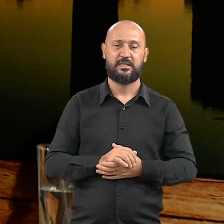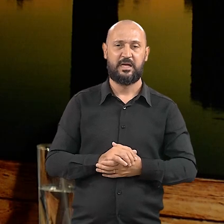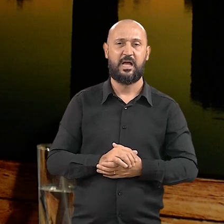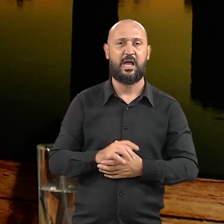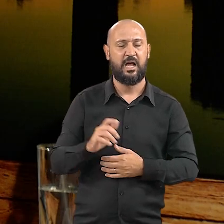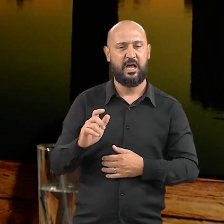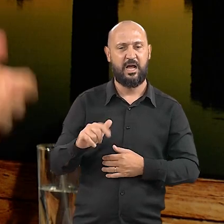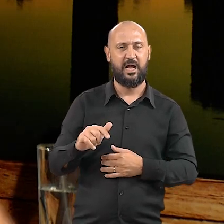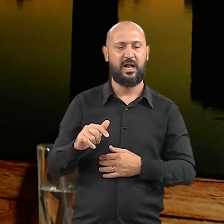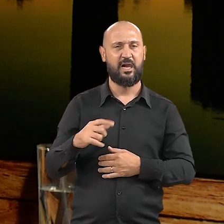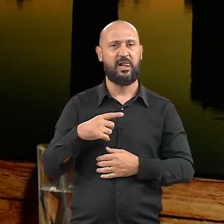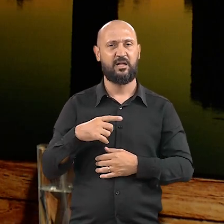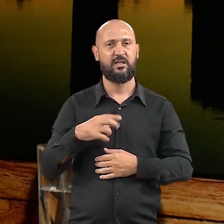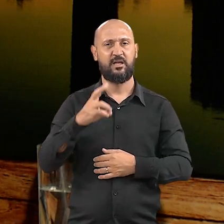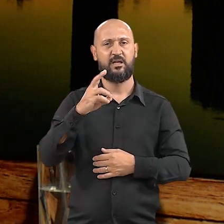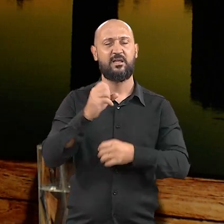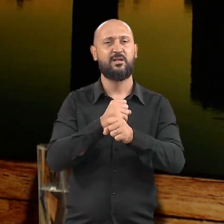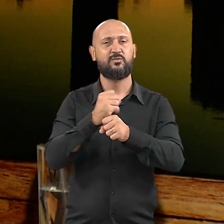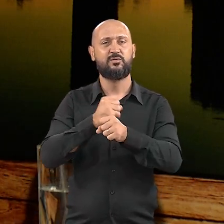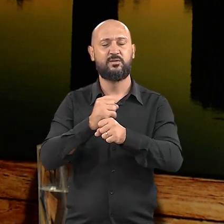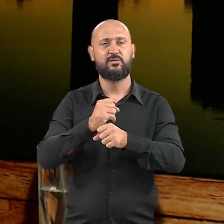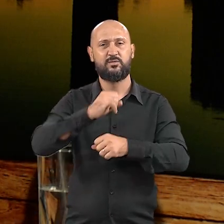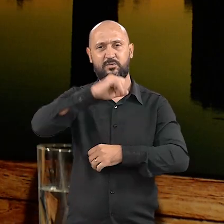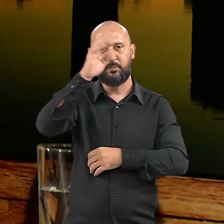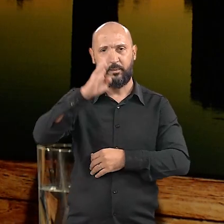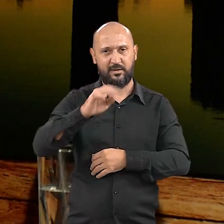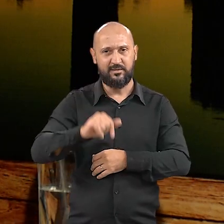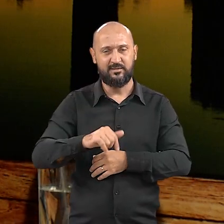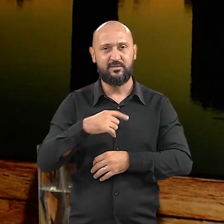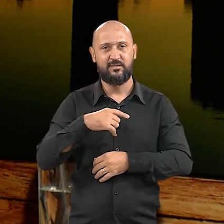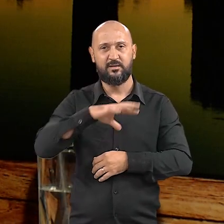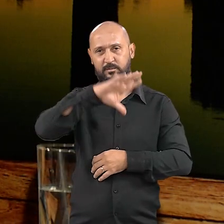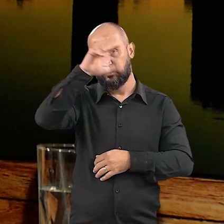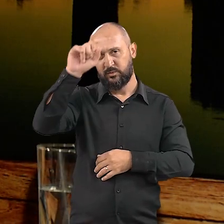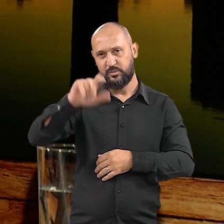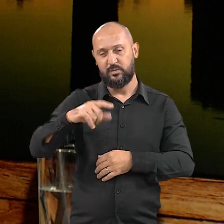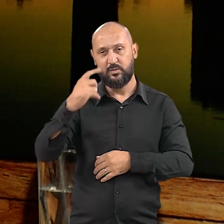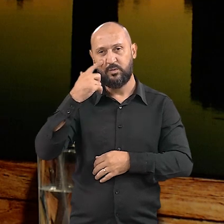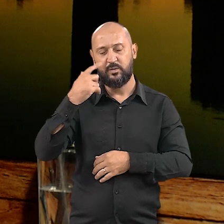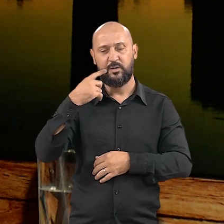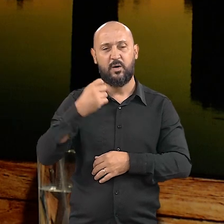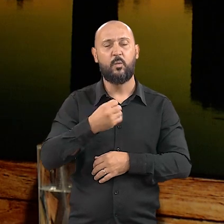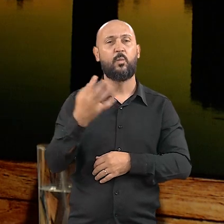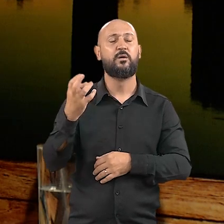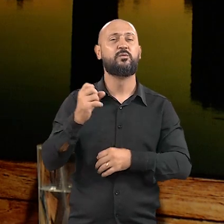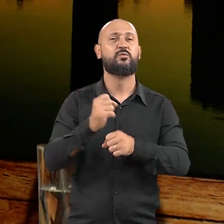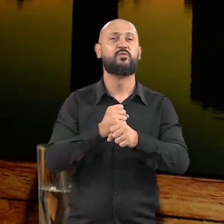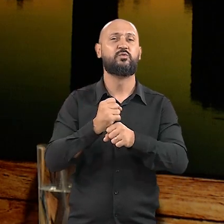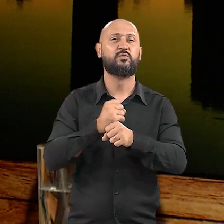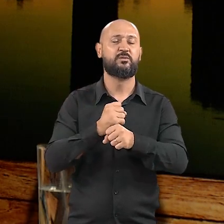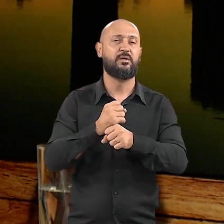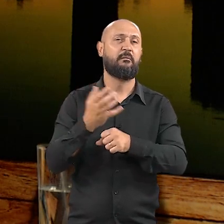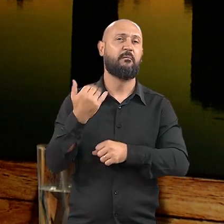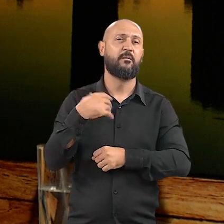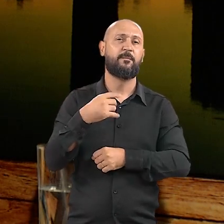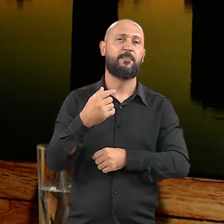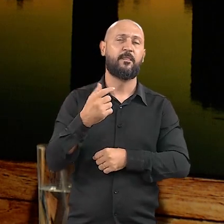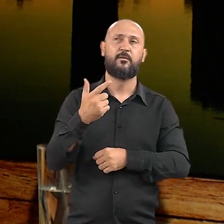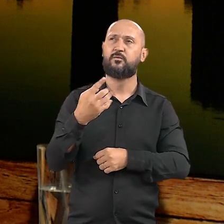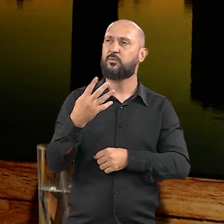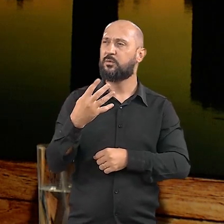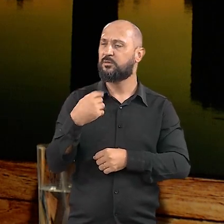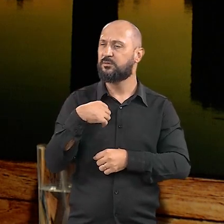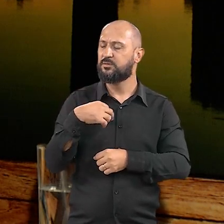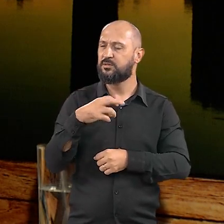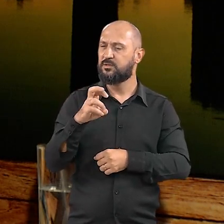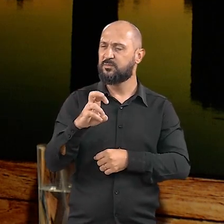Aqui também, aqui era 500 anos do Brasil, aqui era... Mato Grosso do Sul era, não sei quantos anos dava na época, menos 24,